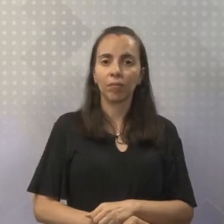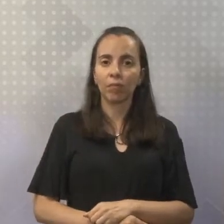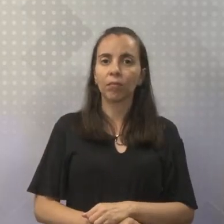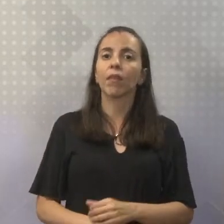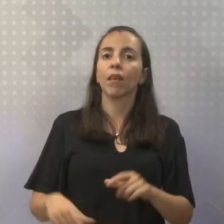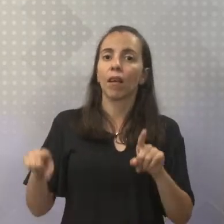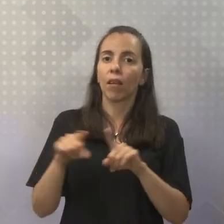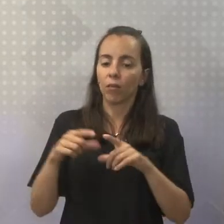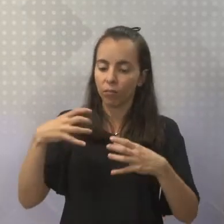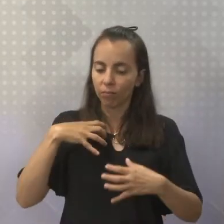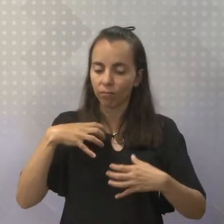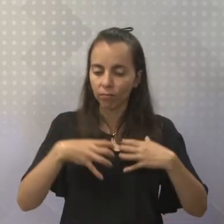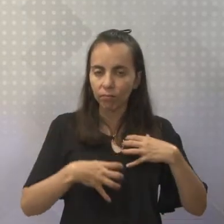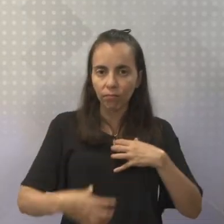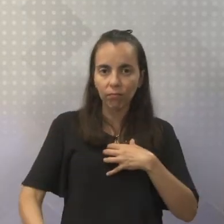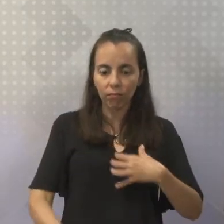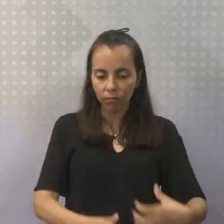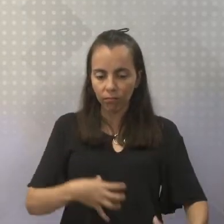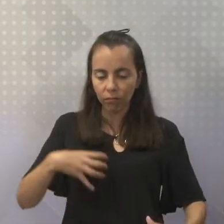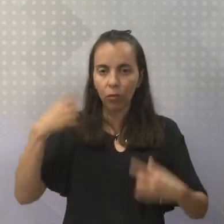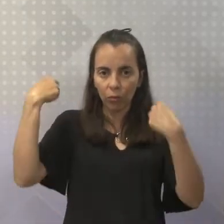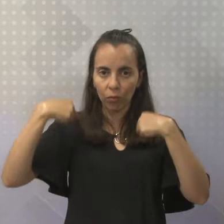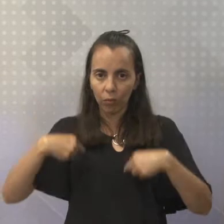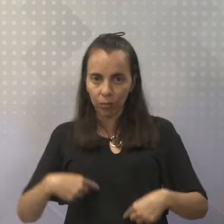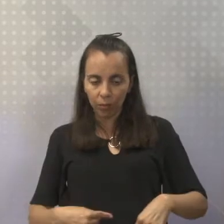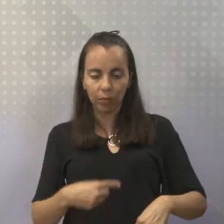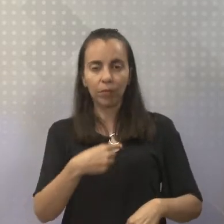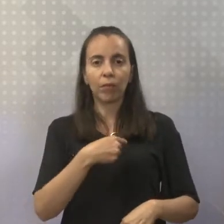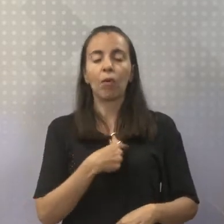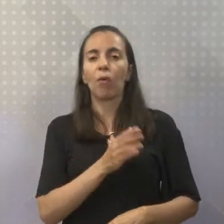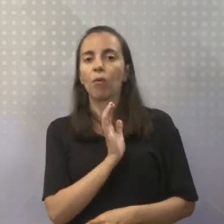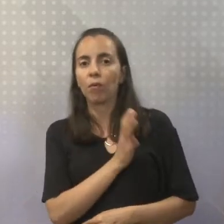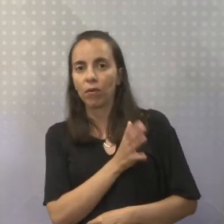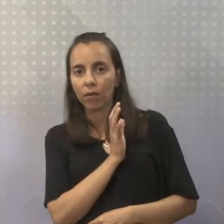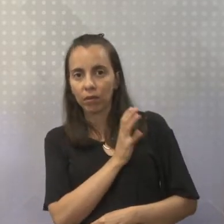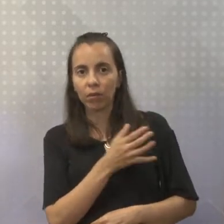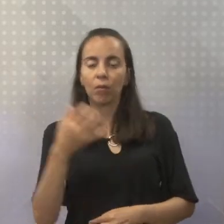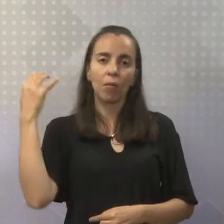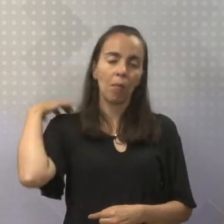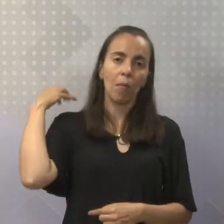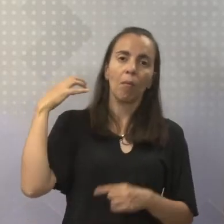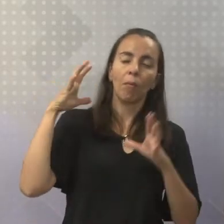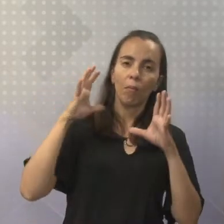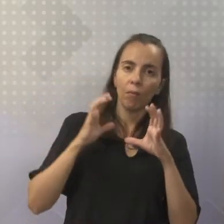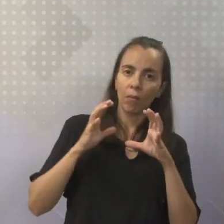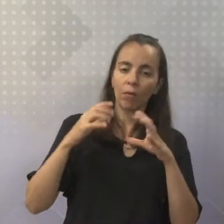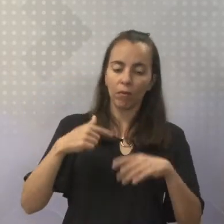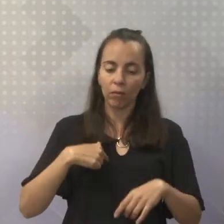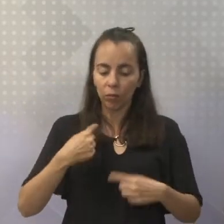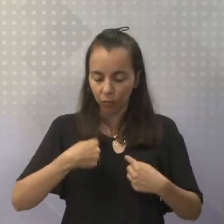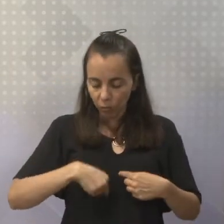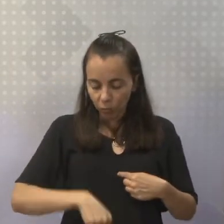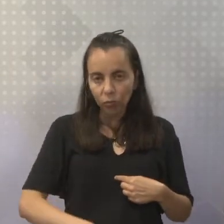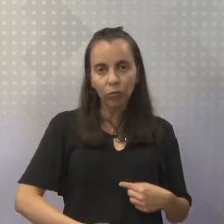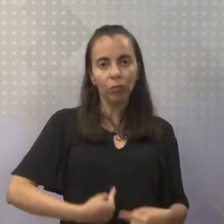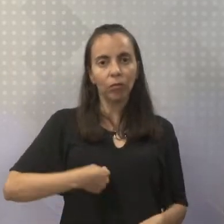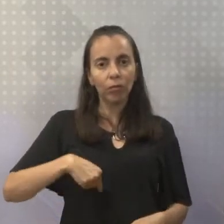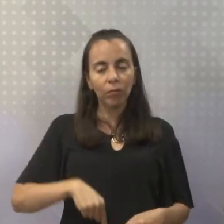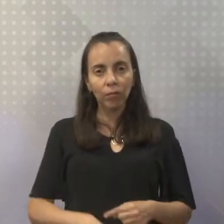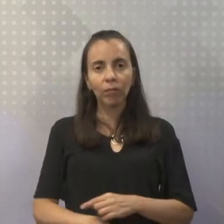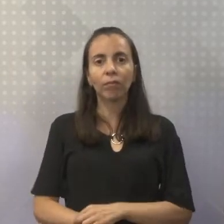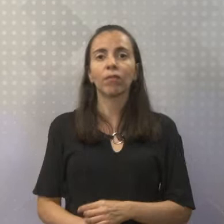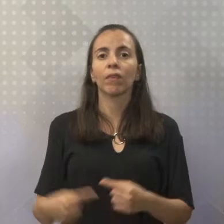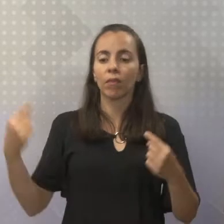os órgãos. Esses órgãos são coração, pulmão, né, estômago, e